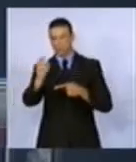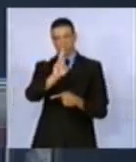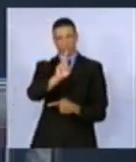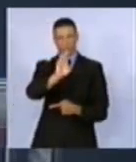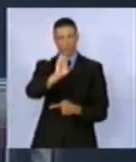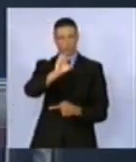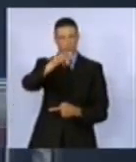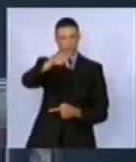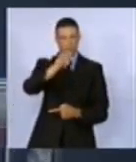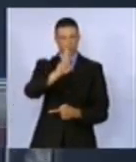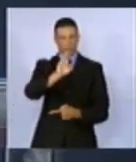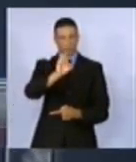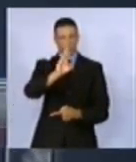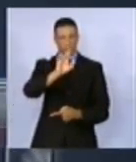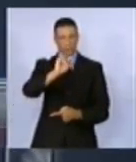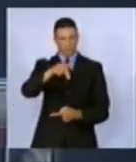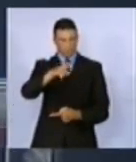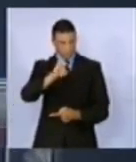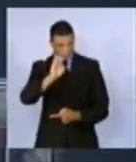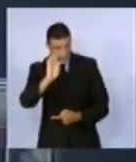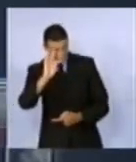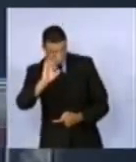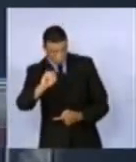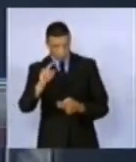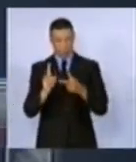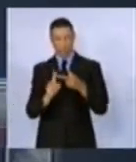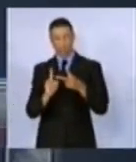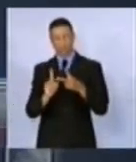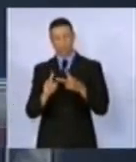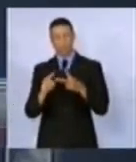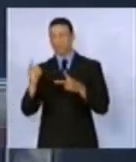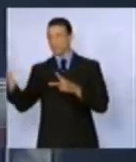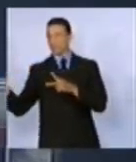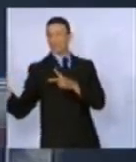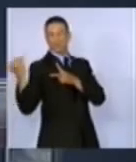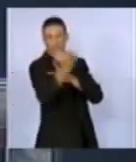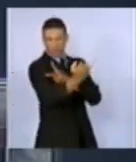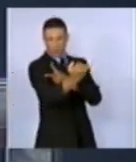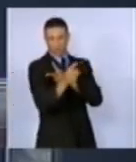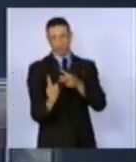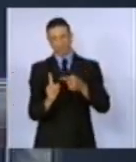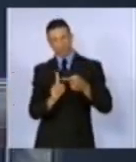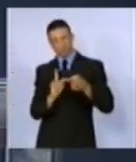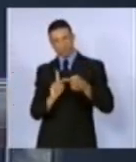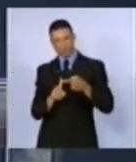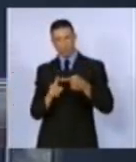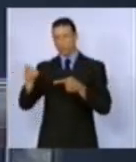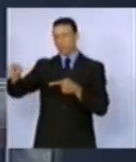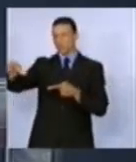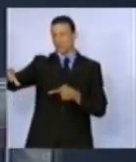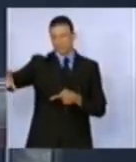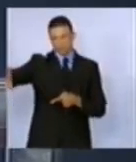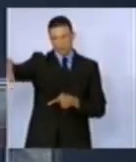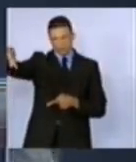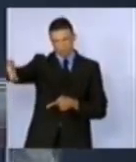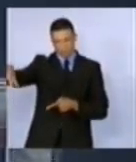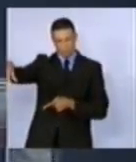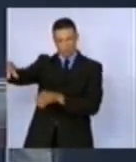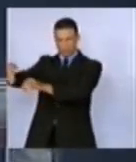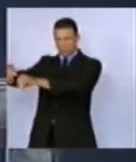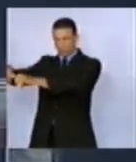segunda é conhecida como comunicação de queima a primeira etapa consiste na caracterização das áreas de colheita em cada propriedade